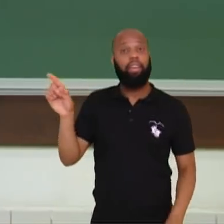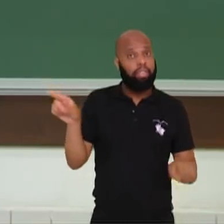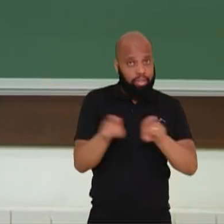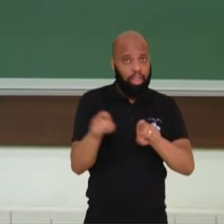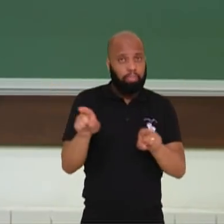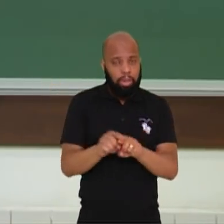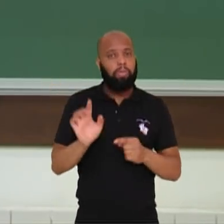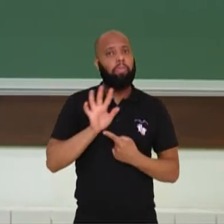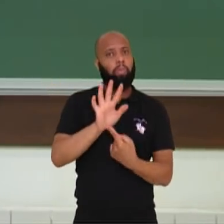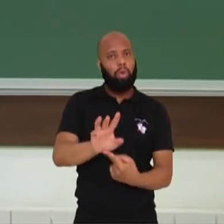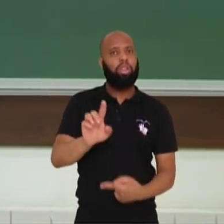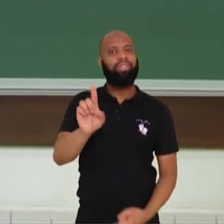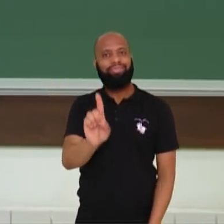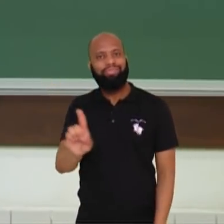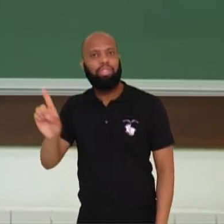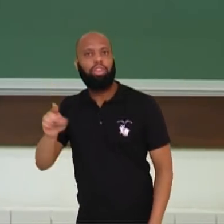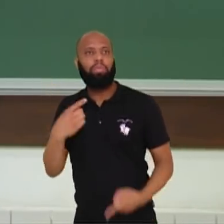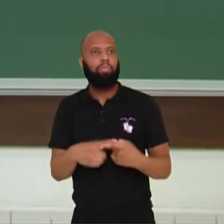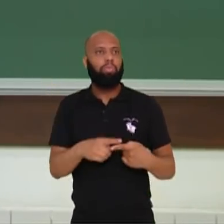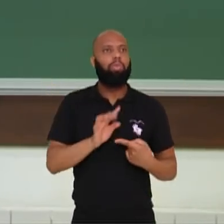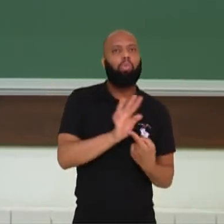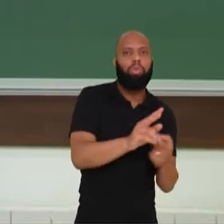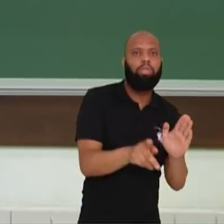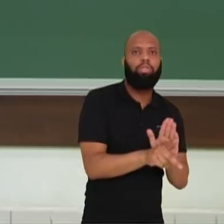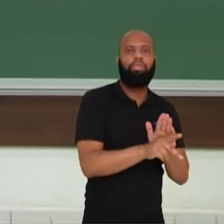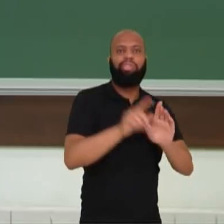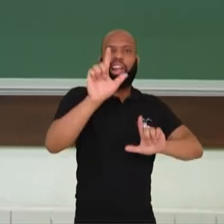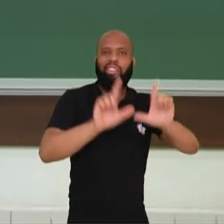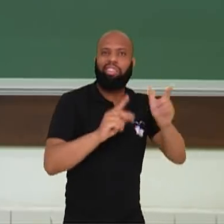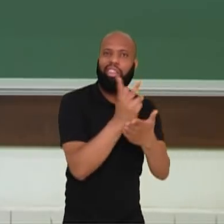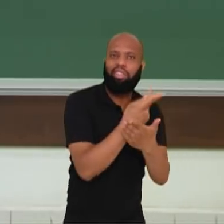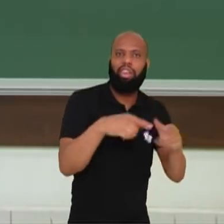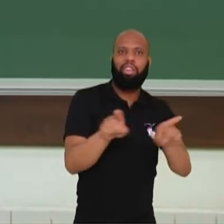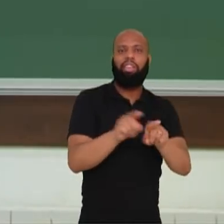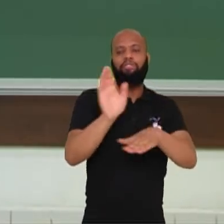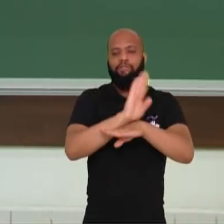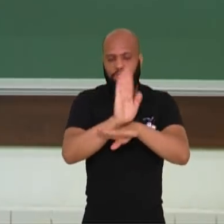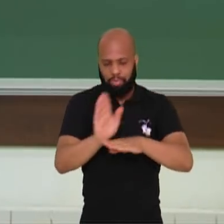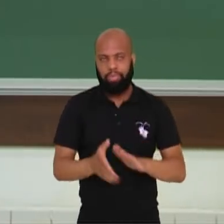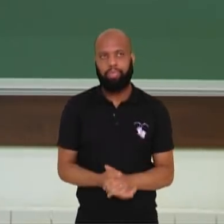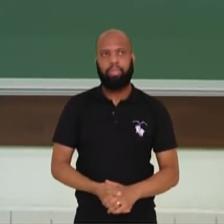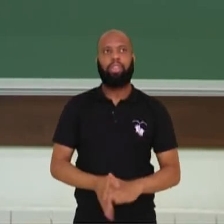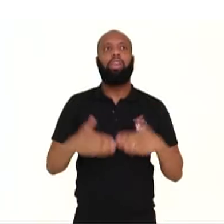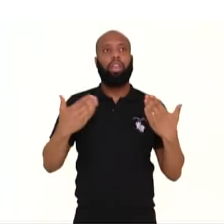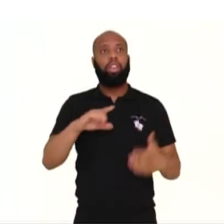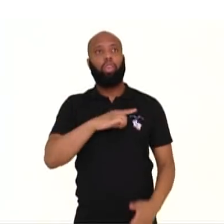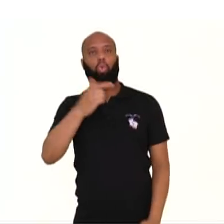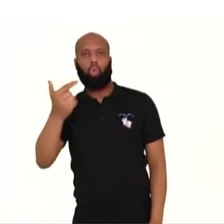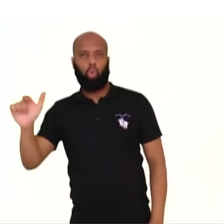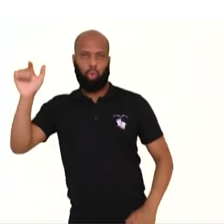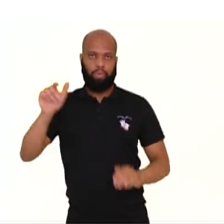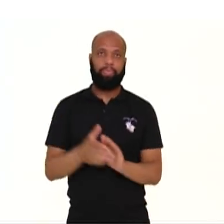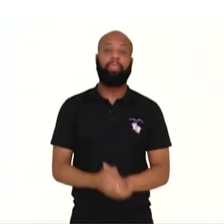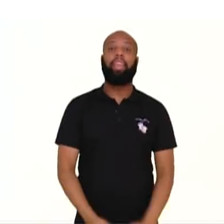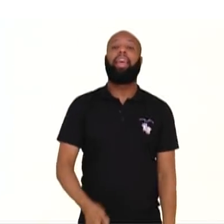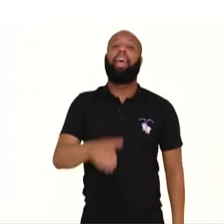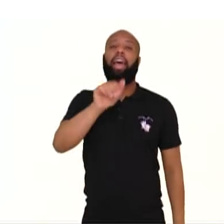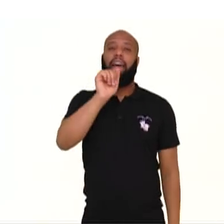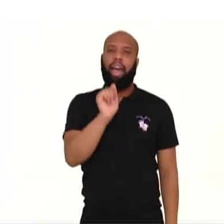representado no desenho animado, nos filmes ou nos videogames. Muito bem. Aquiles é o nosso próximo